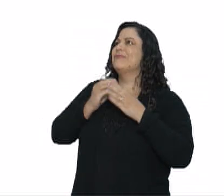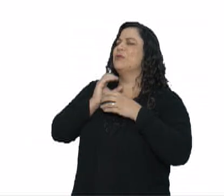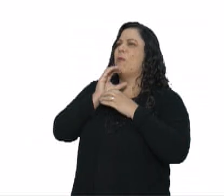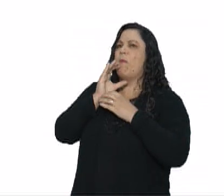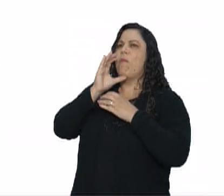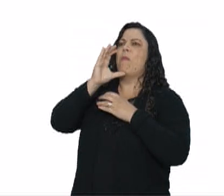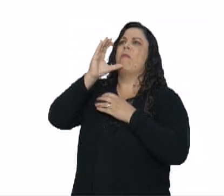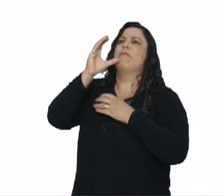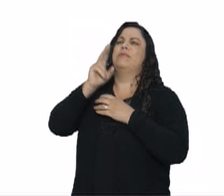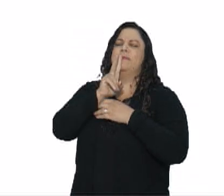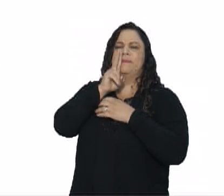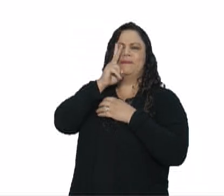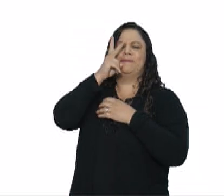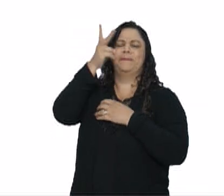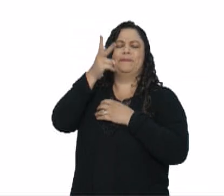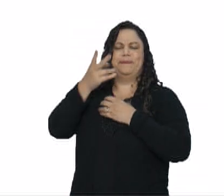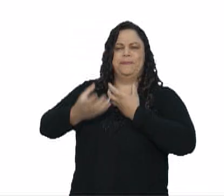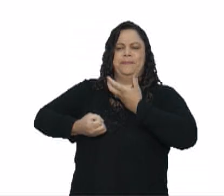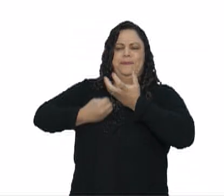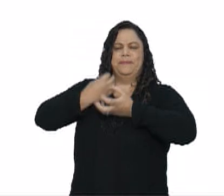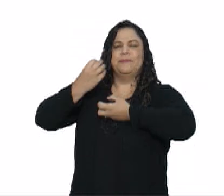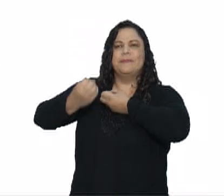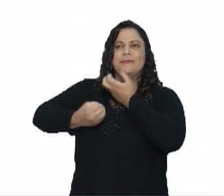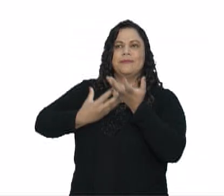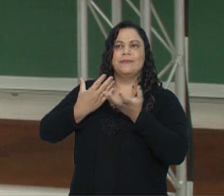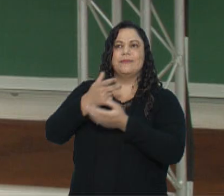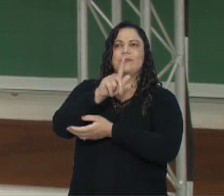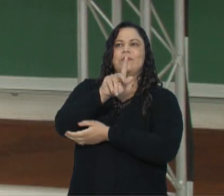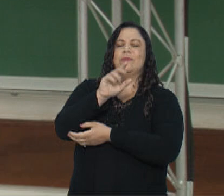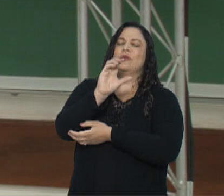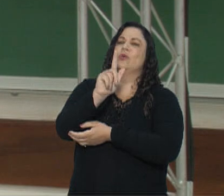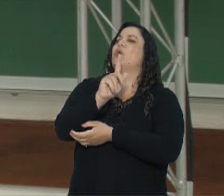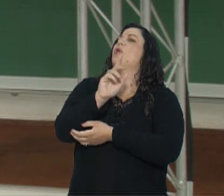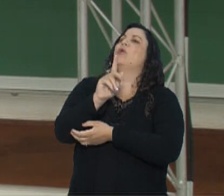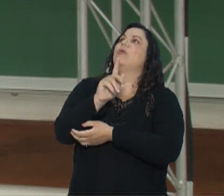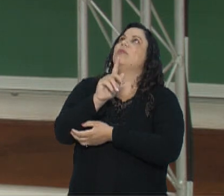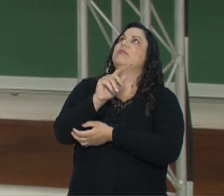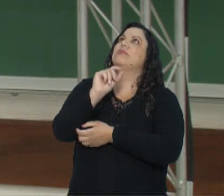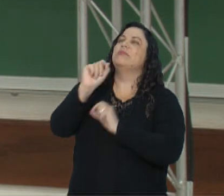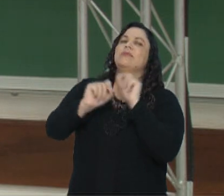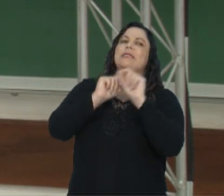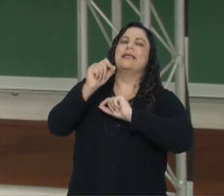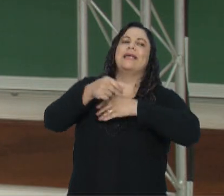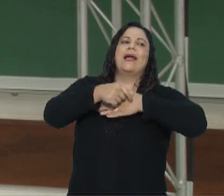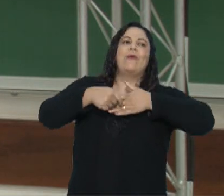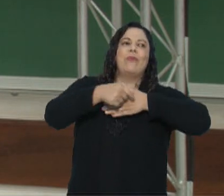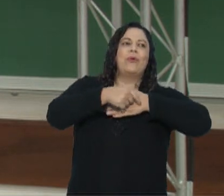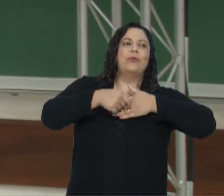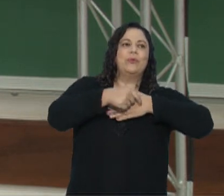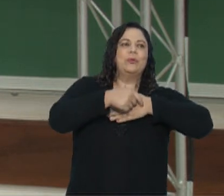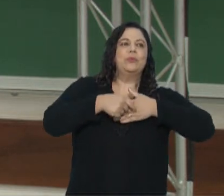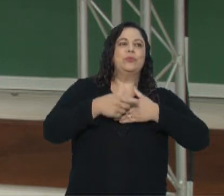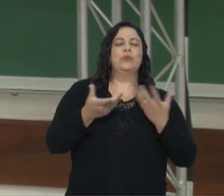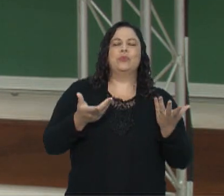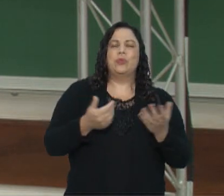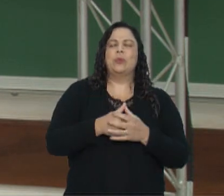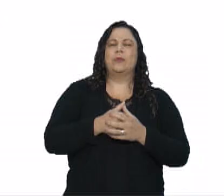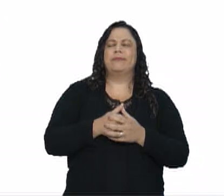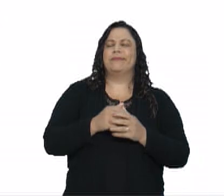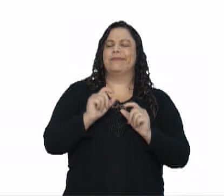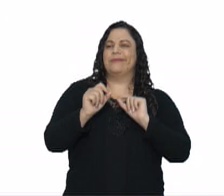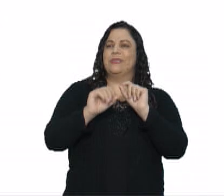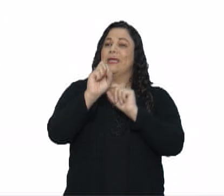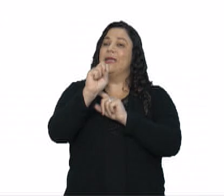né? Conhecem essa, né? Do nosso Gonzaguinha, subjuntivo. Tenha fé em Deus, tenha fé